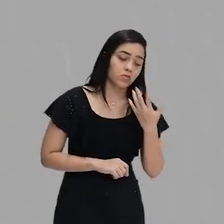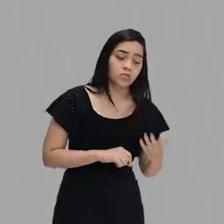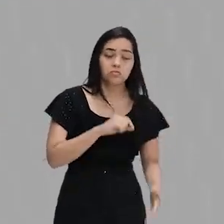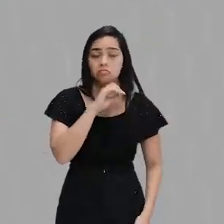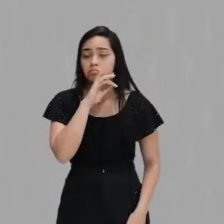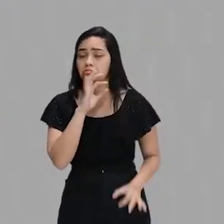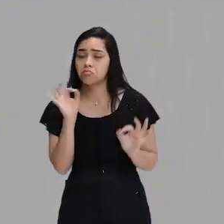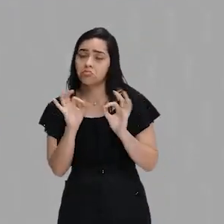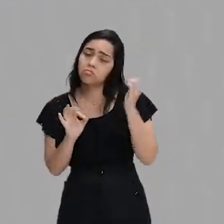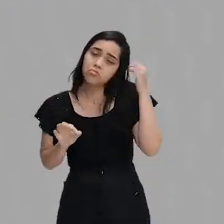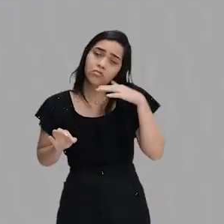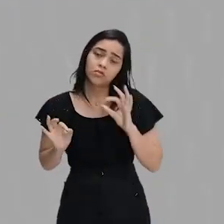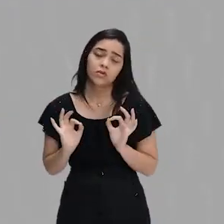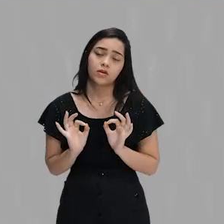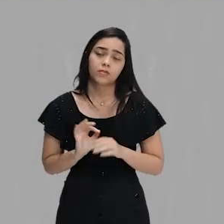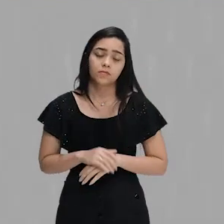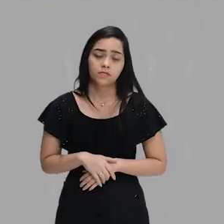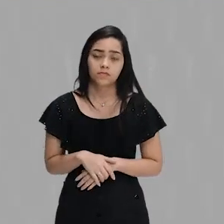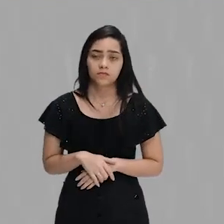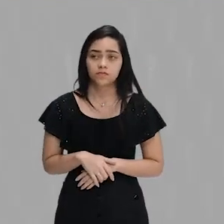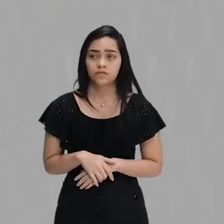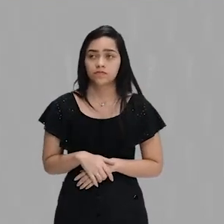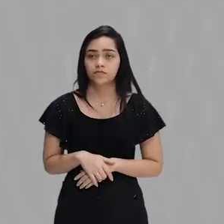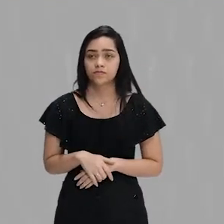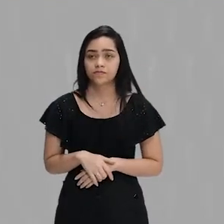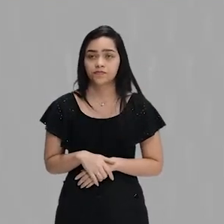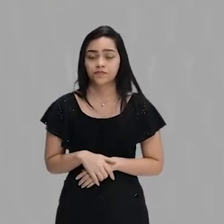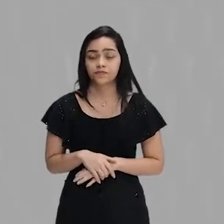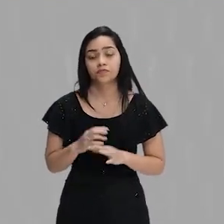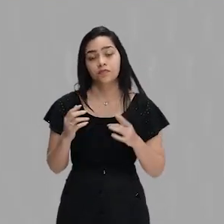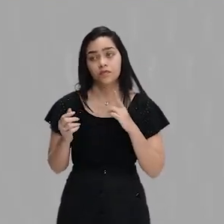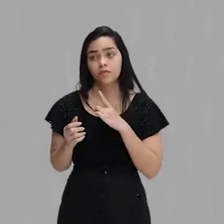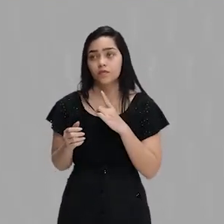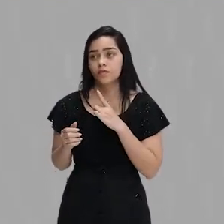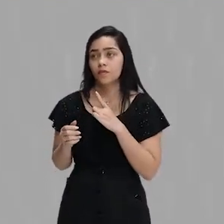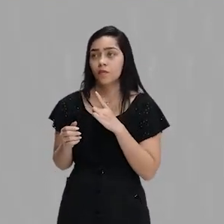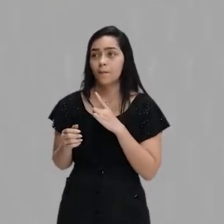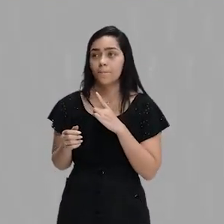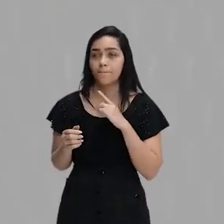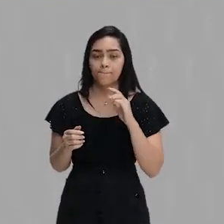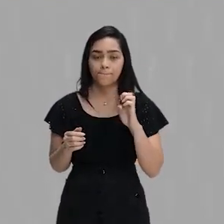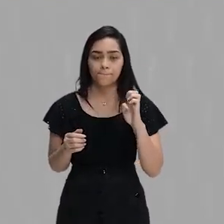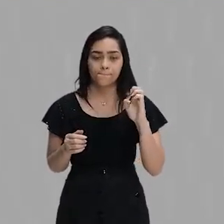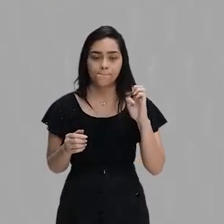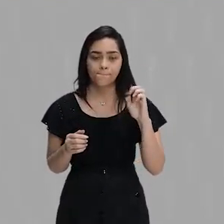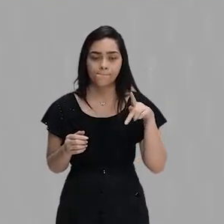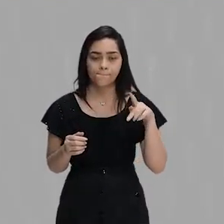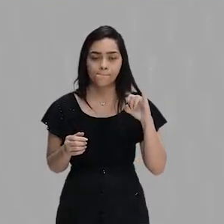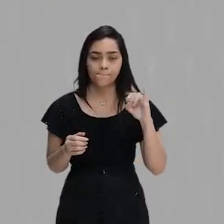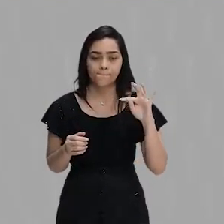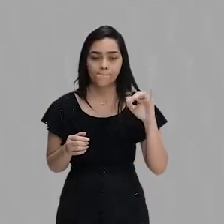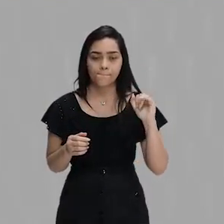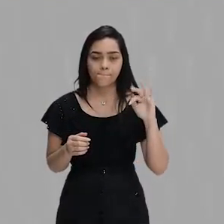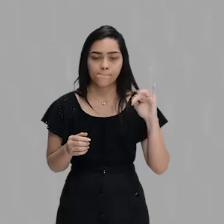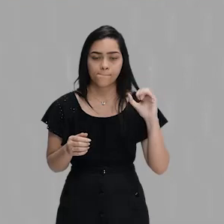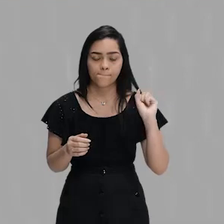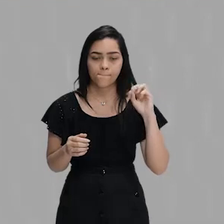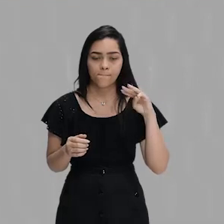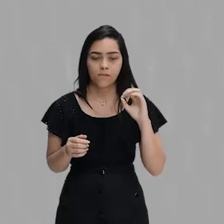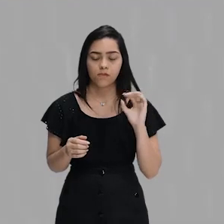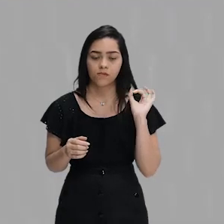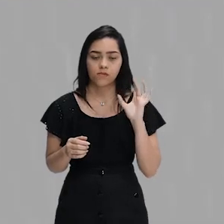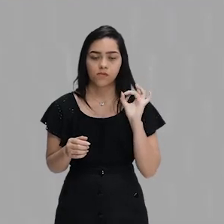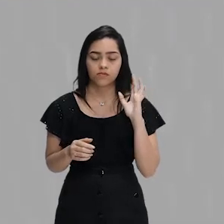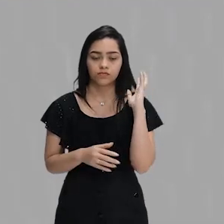beneficiado e nem prejudicado. No caso do epifitismo, pessoal, apenas